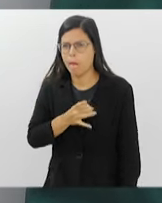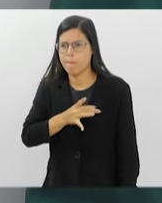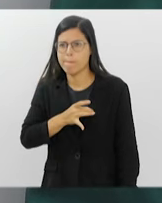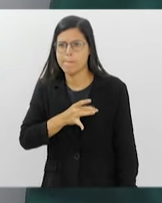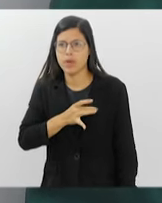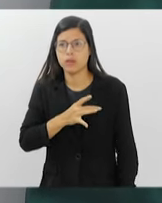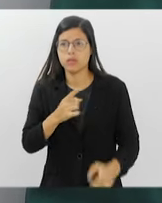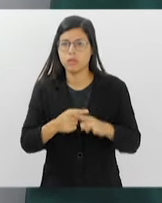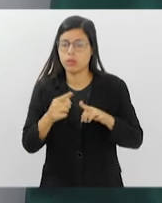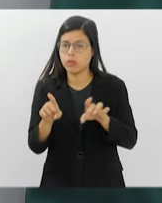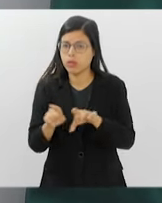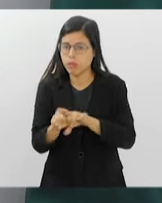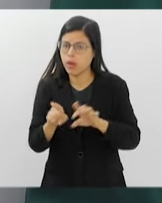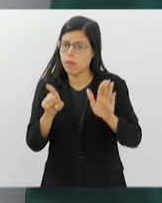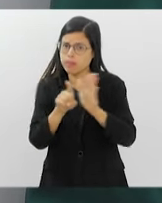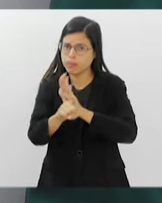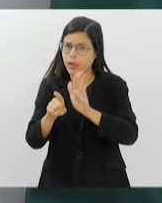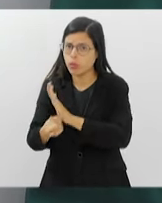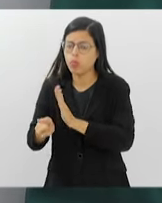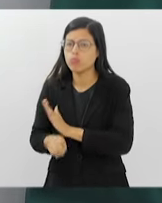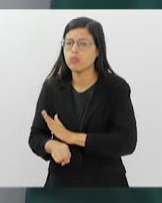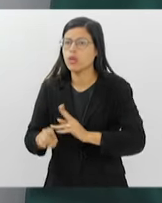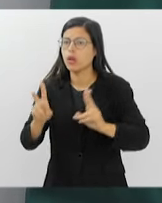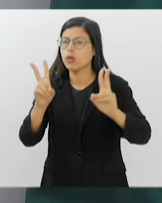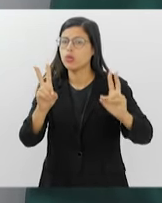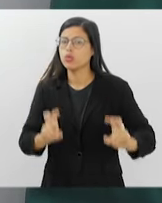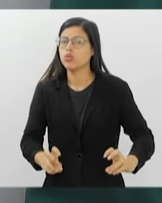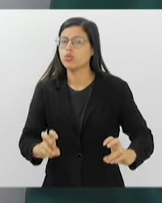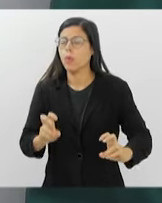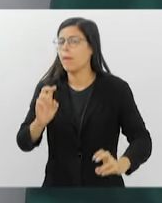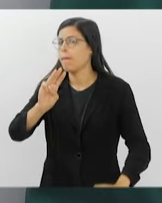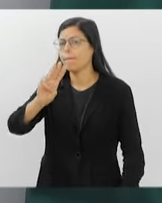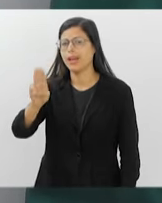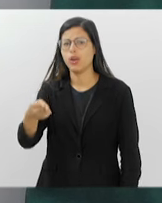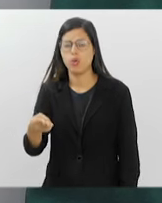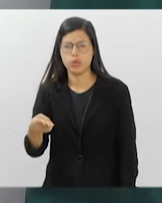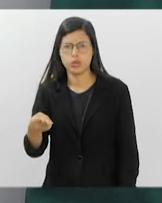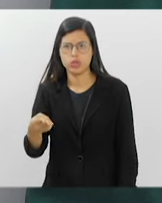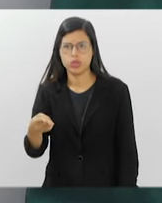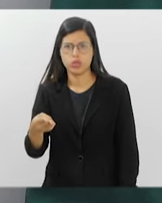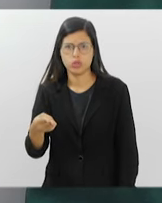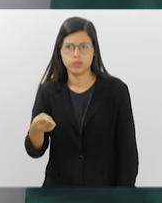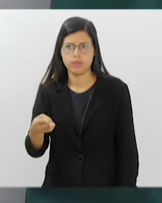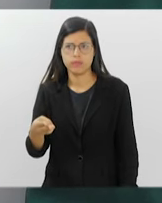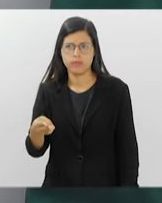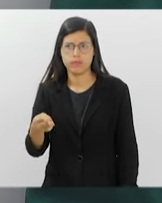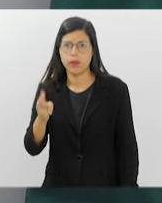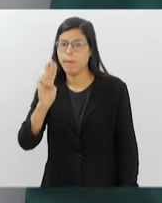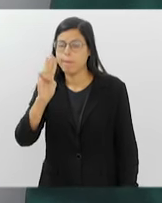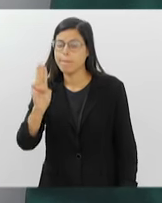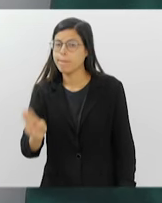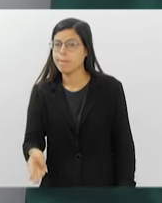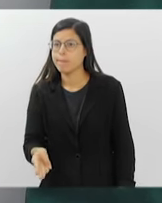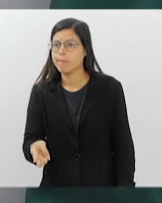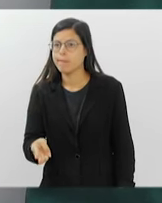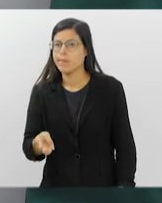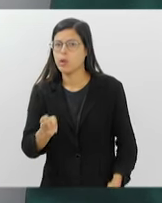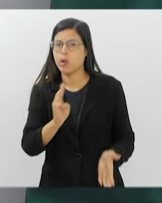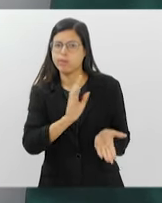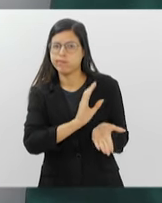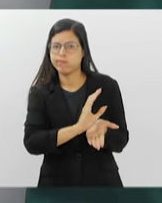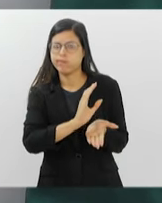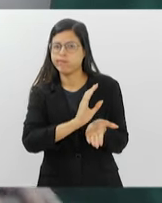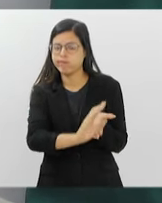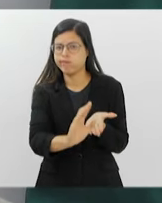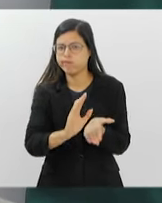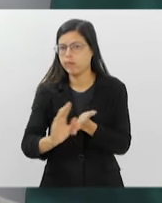fazer algumas perguntas a ele alguns questionamentos relacionados aos milhões aos milhões destinados a à comunicação do governo a qual